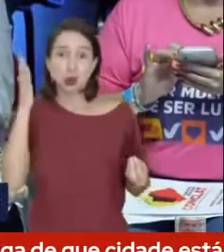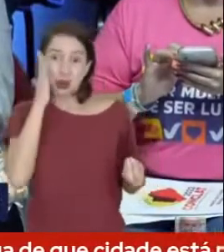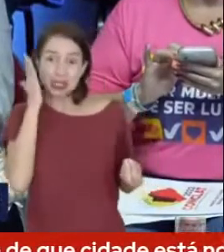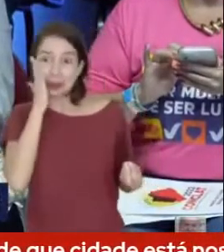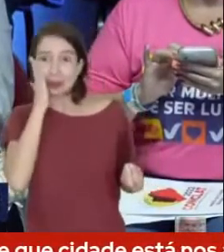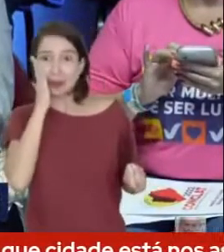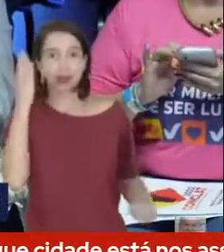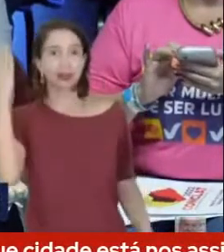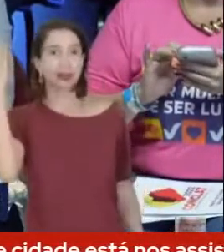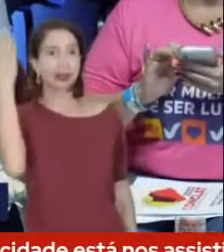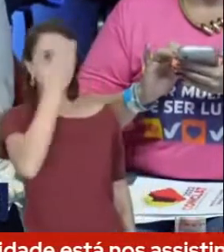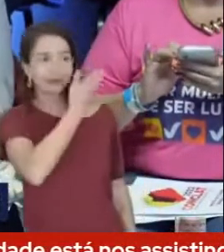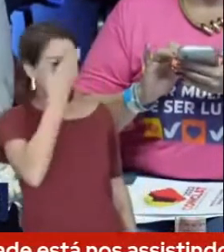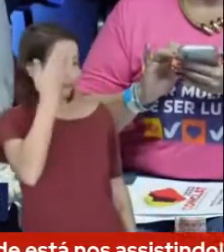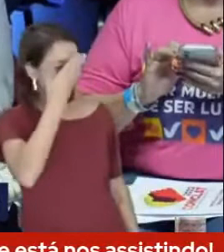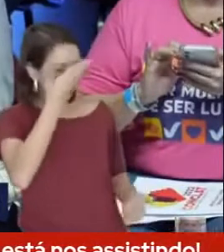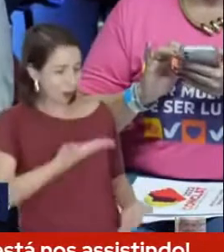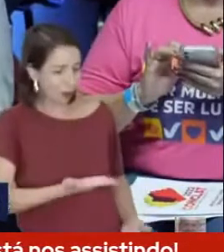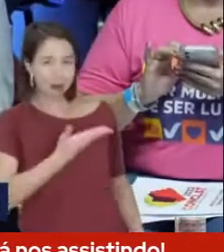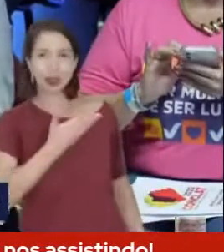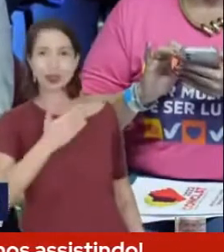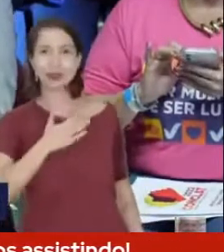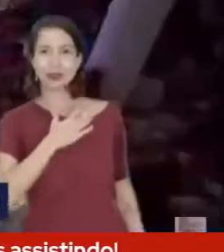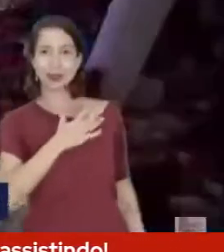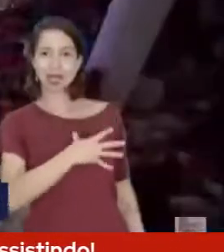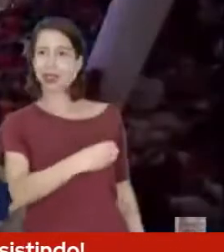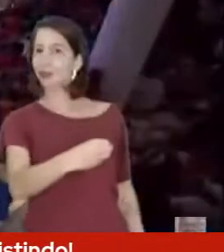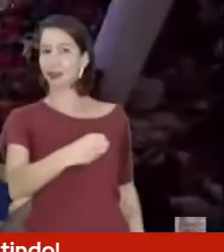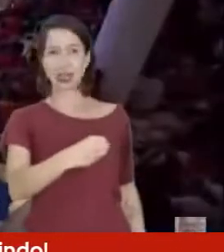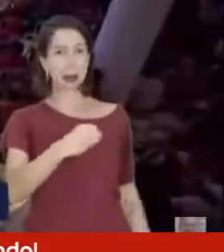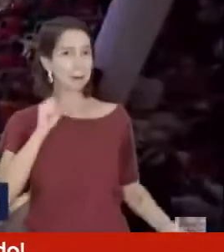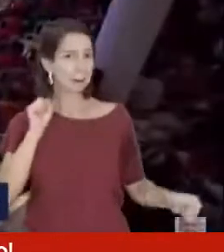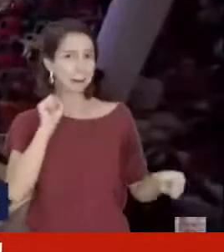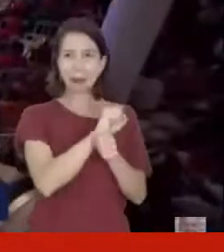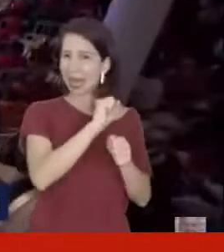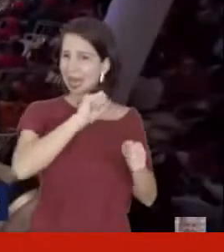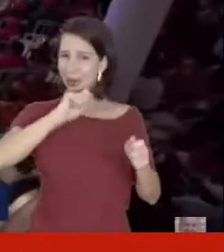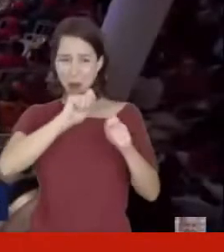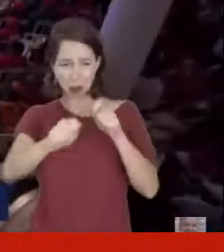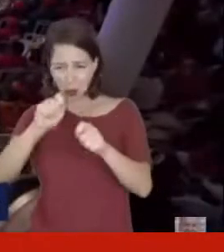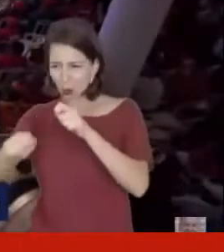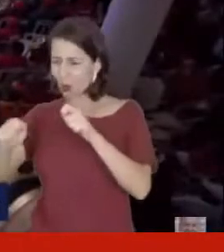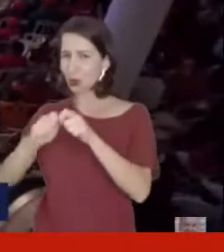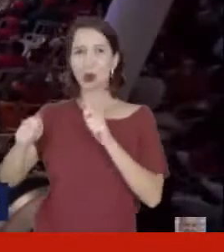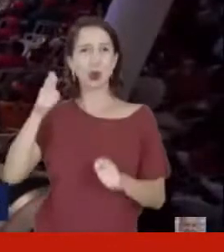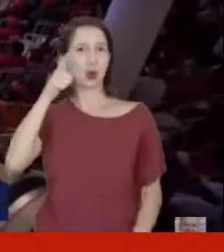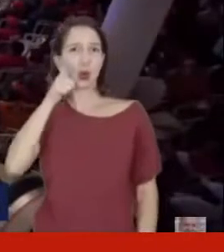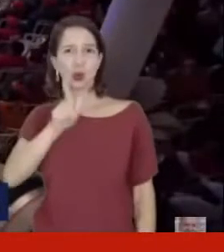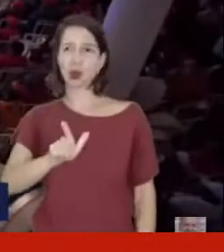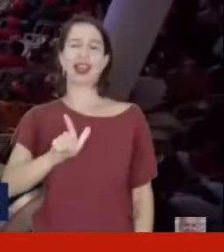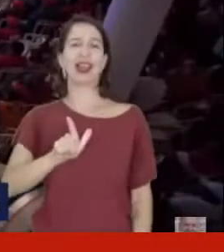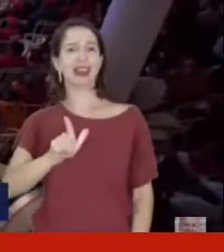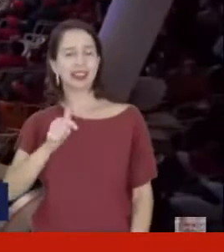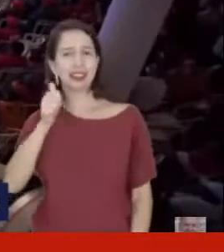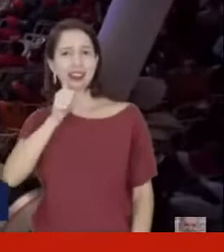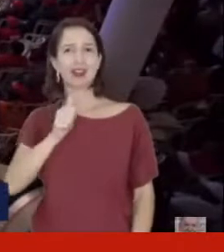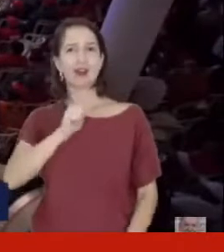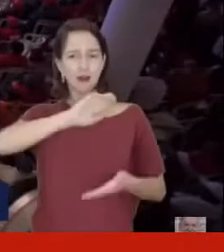feminicídio. Fora Bolsonaro, genocida machista. Olê, olê, olê,